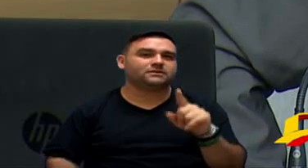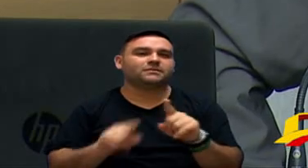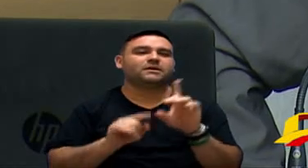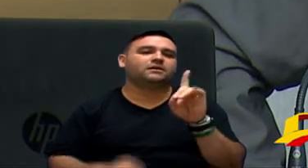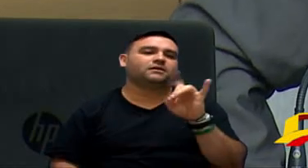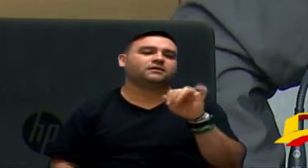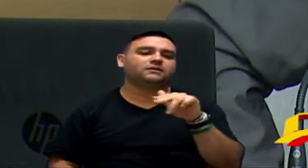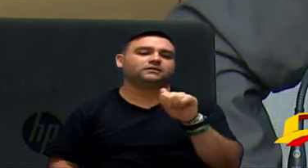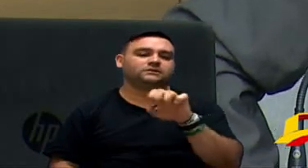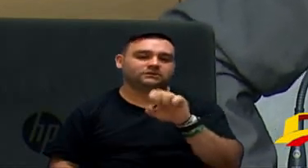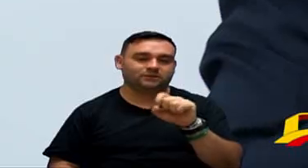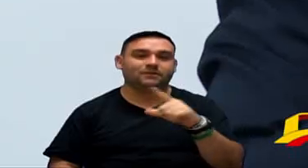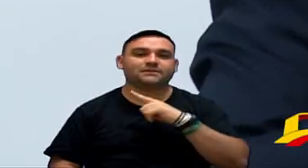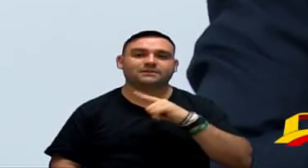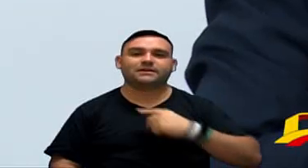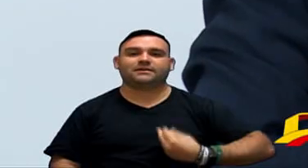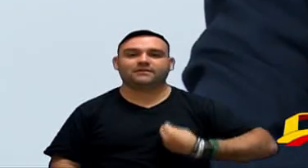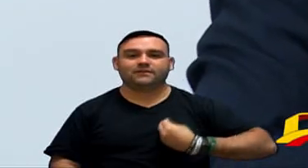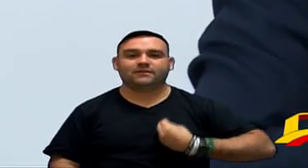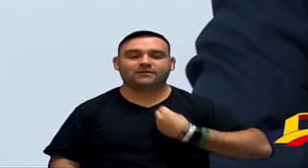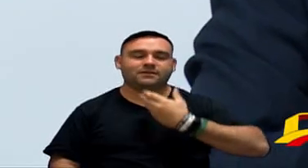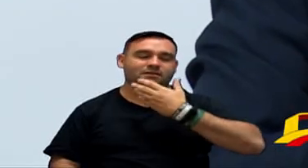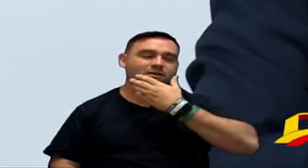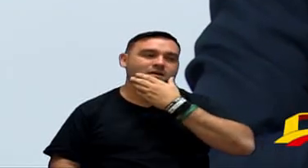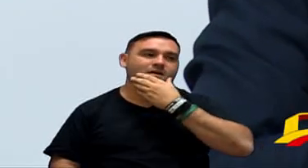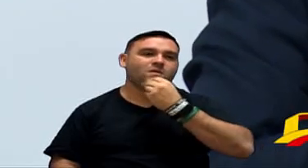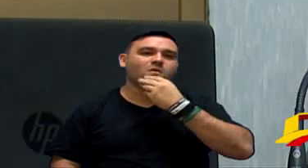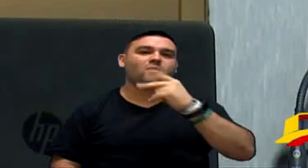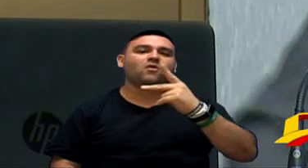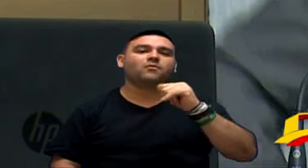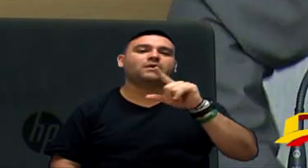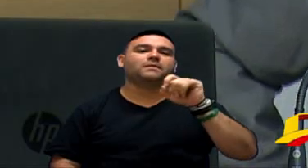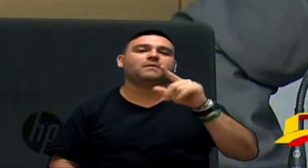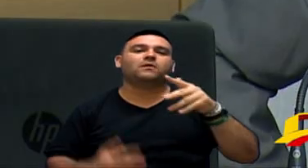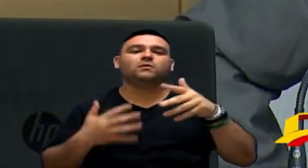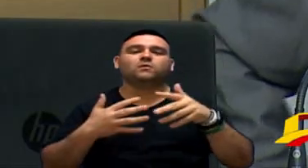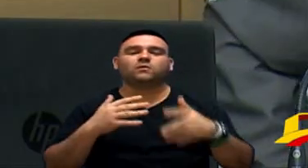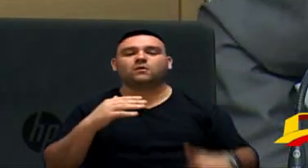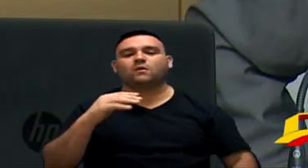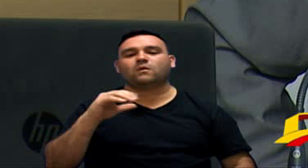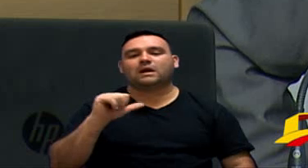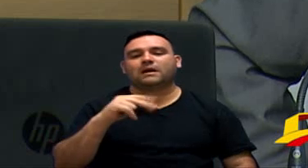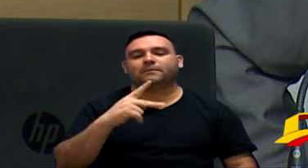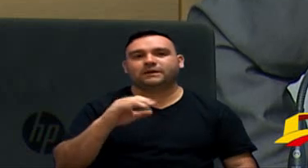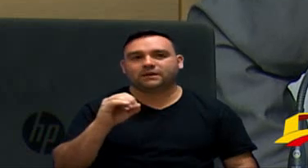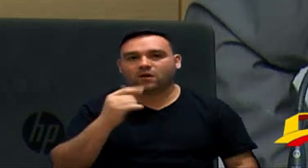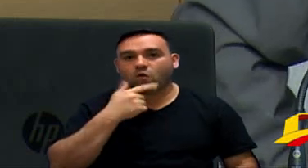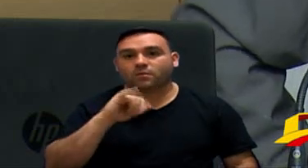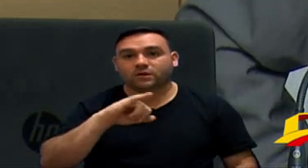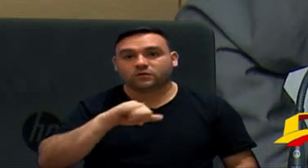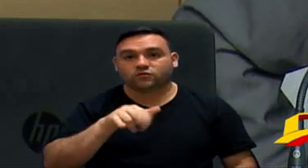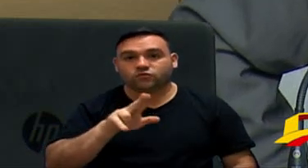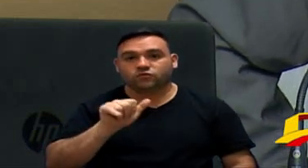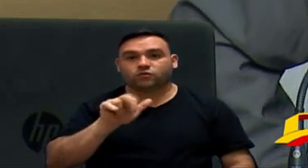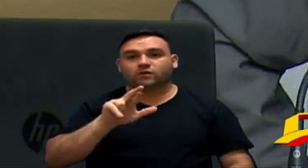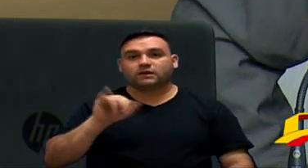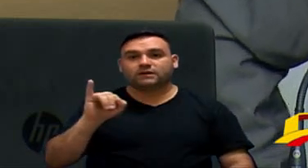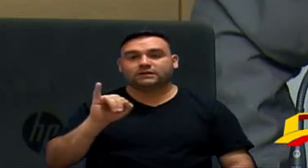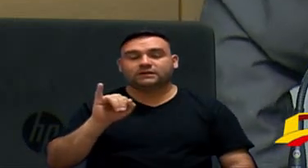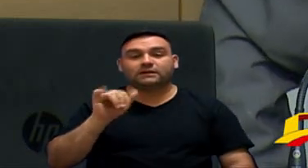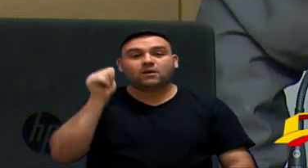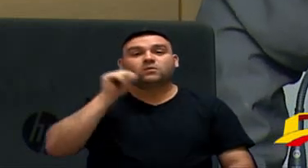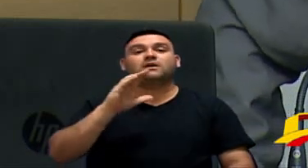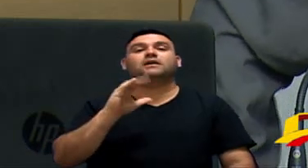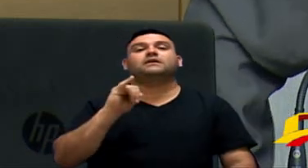que eu dei umas Desculpa estava lá seu o Paulo caminhando o joari o Albert